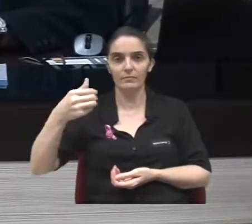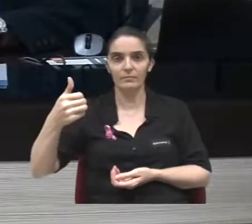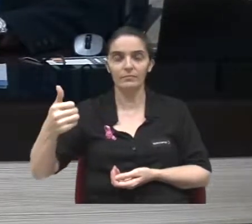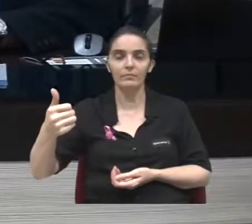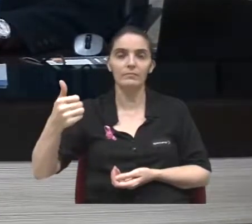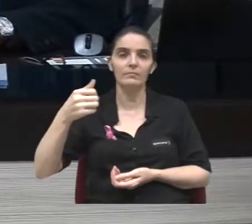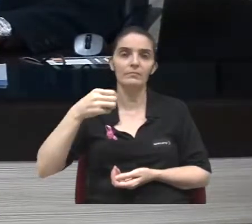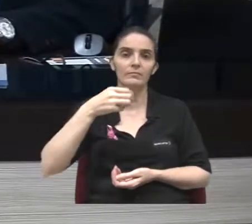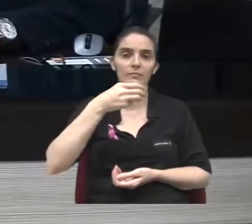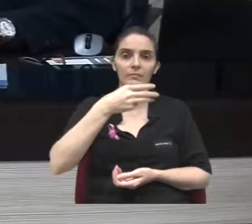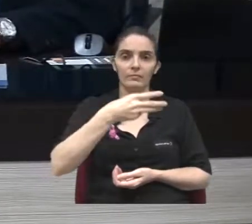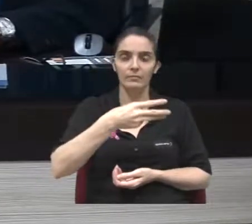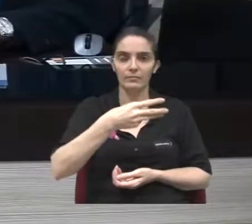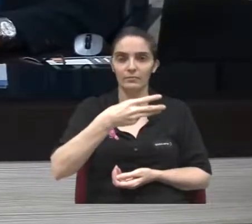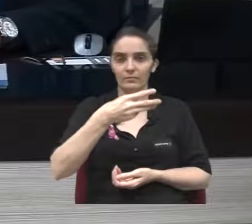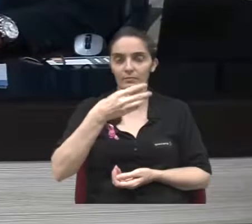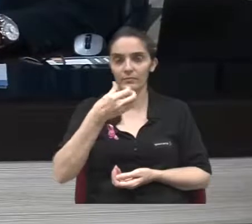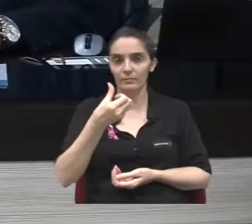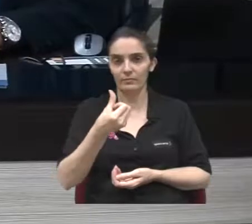3631/19.